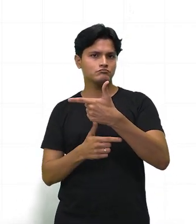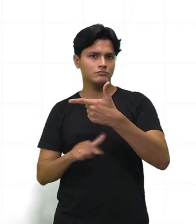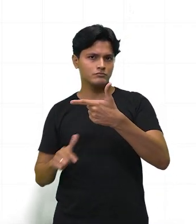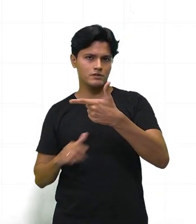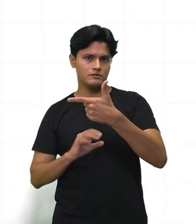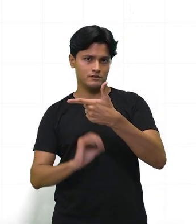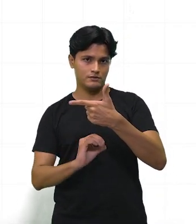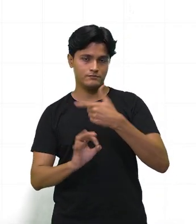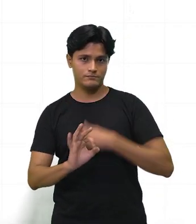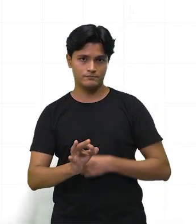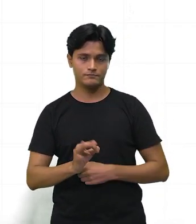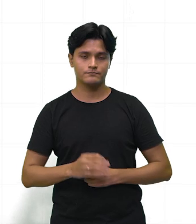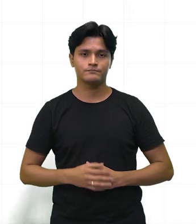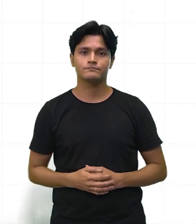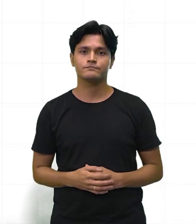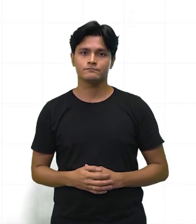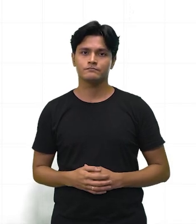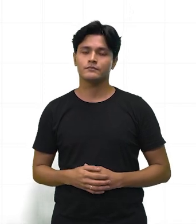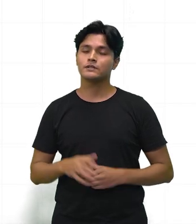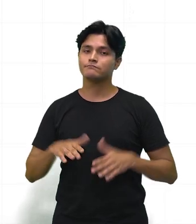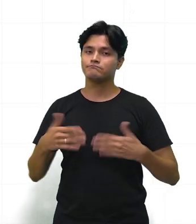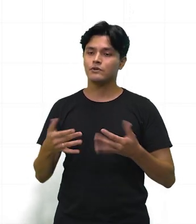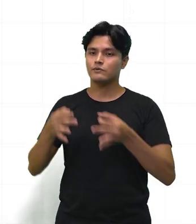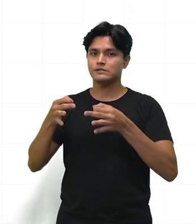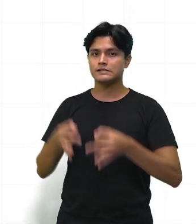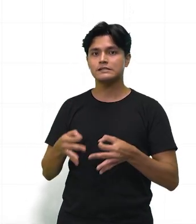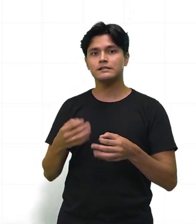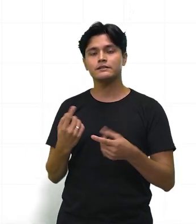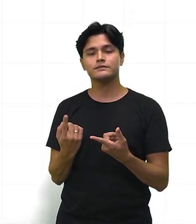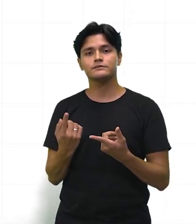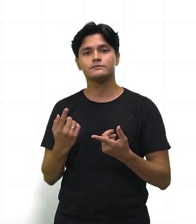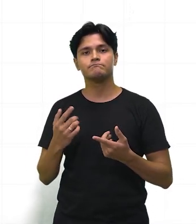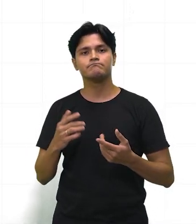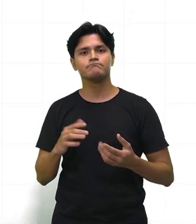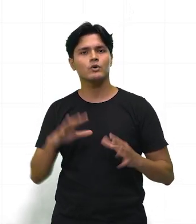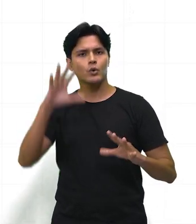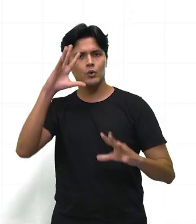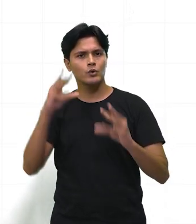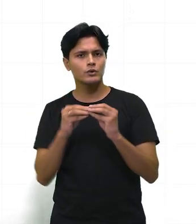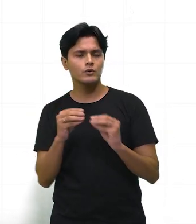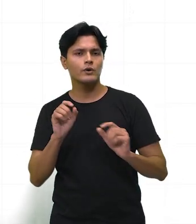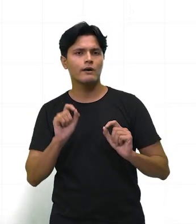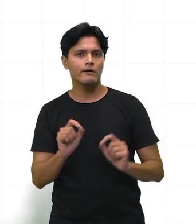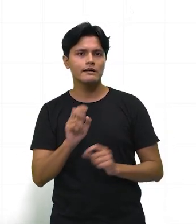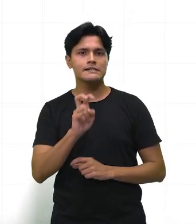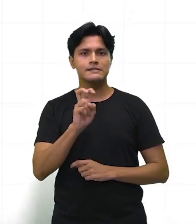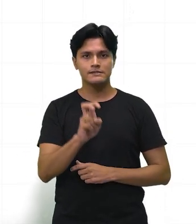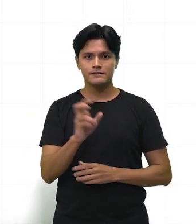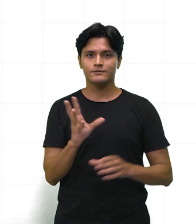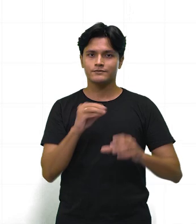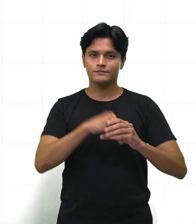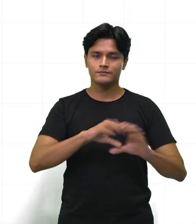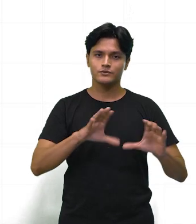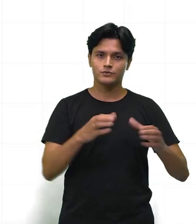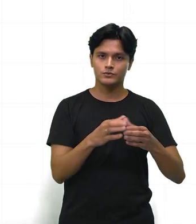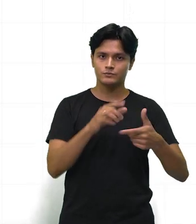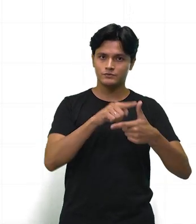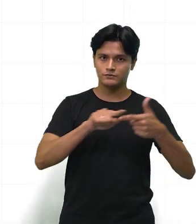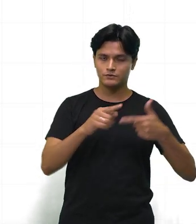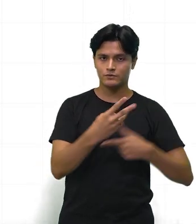zero. É exata e, portanto, 5 é divisor de 40. No outro